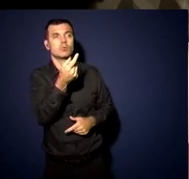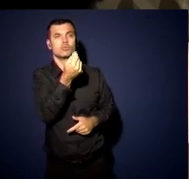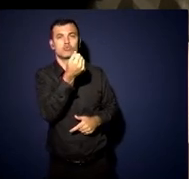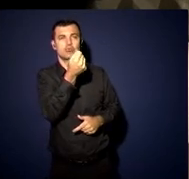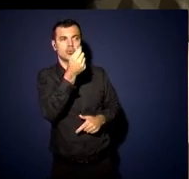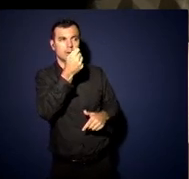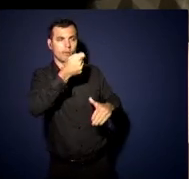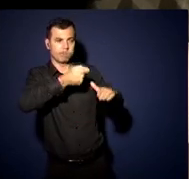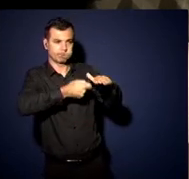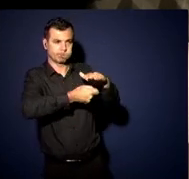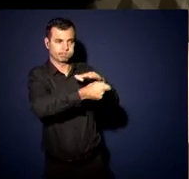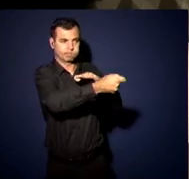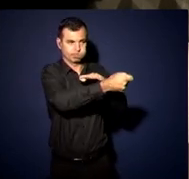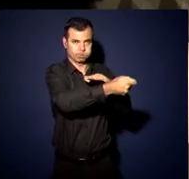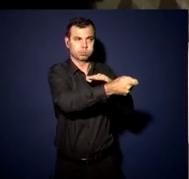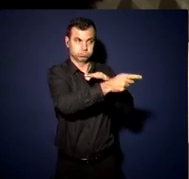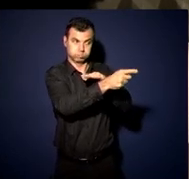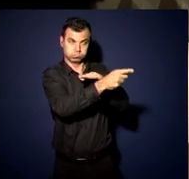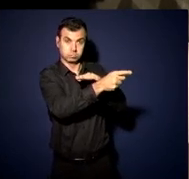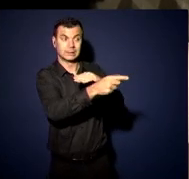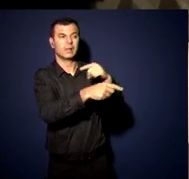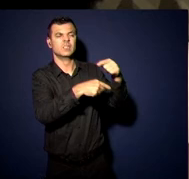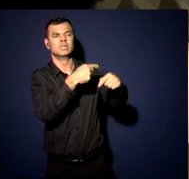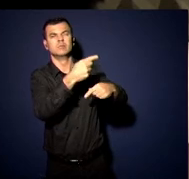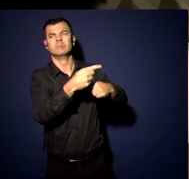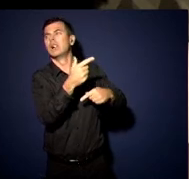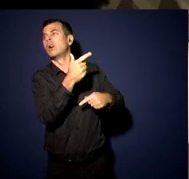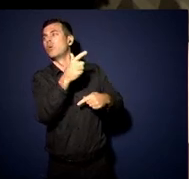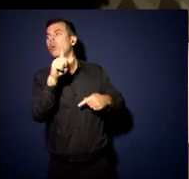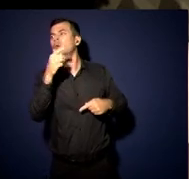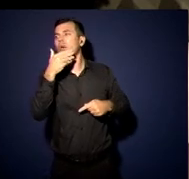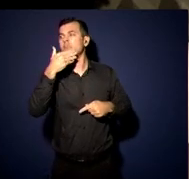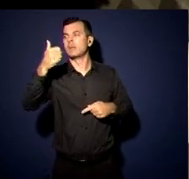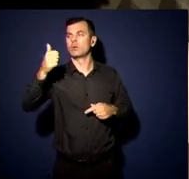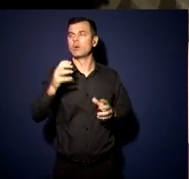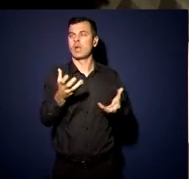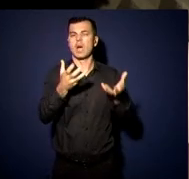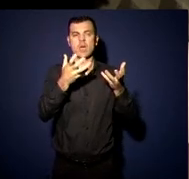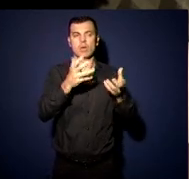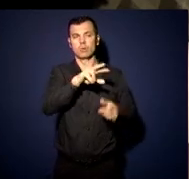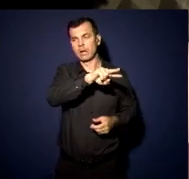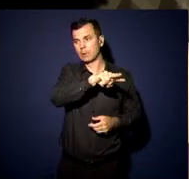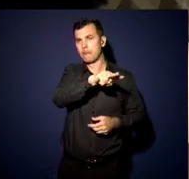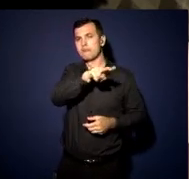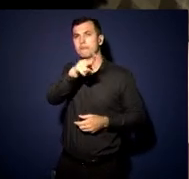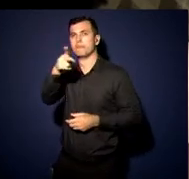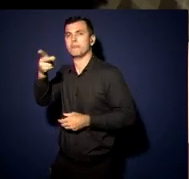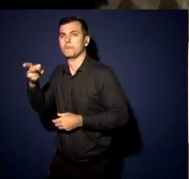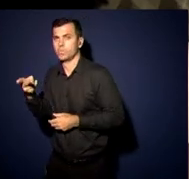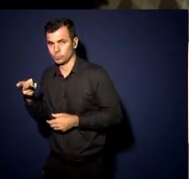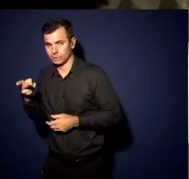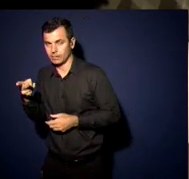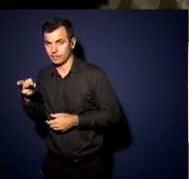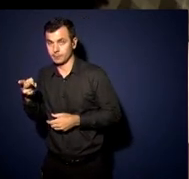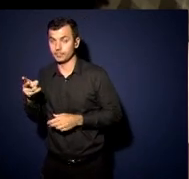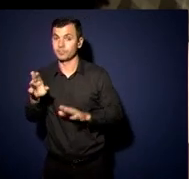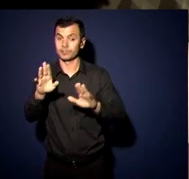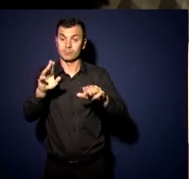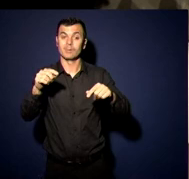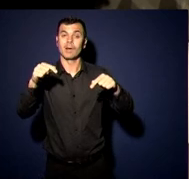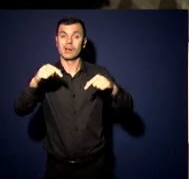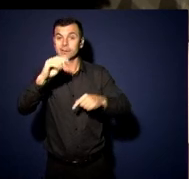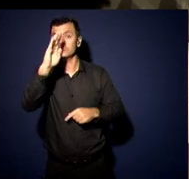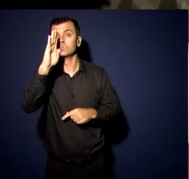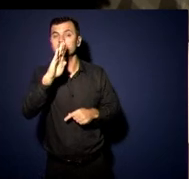investimento nos fundos se a gente por algum motivo entende que um outro assessor ou uma outra casa vai gerir melhor o nosso dinheiro a gente